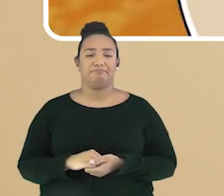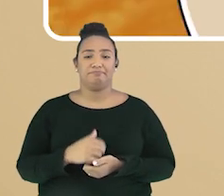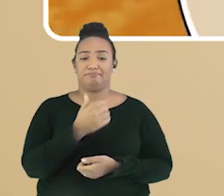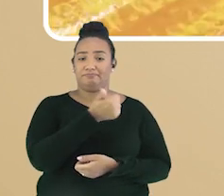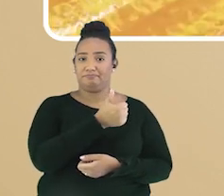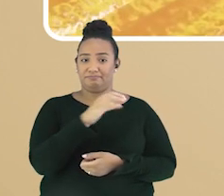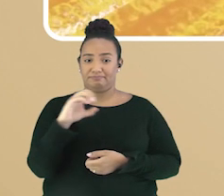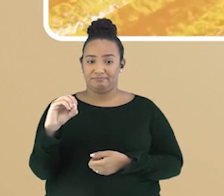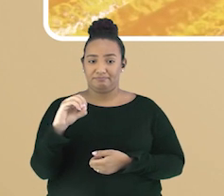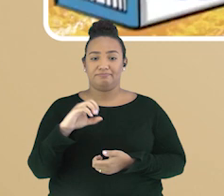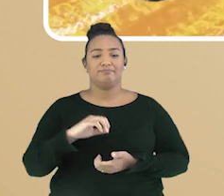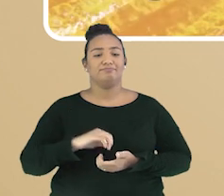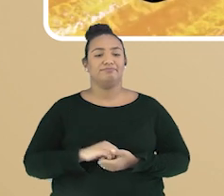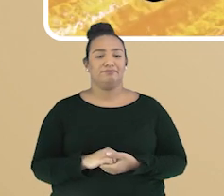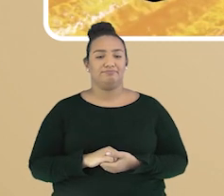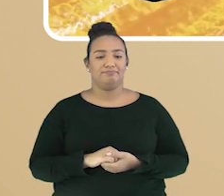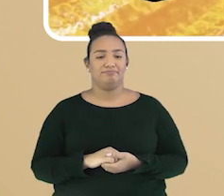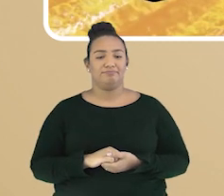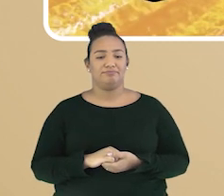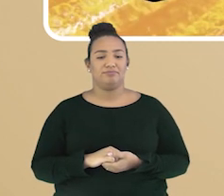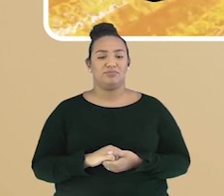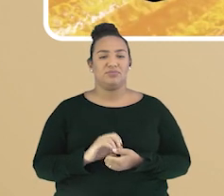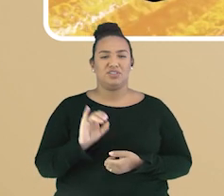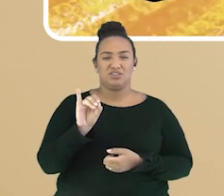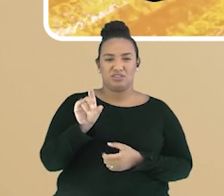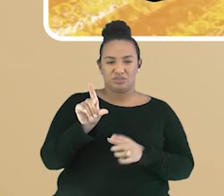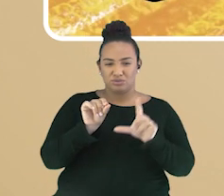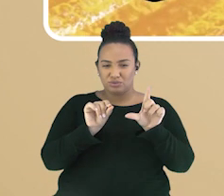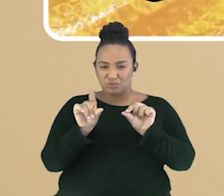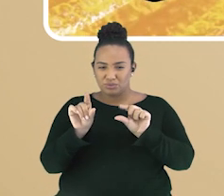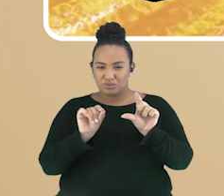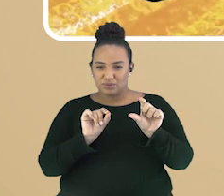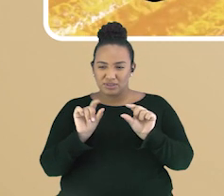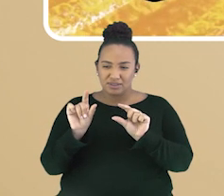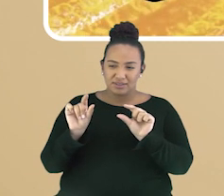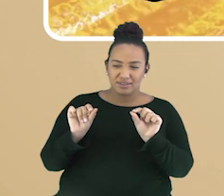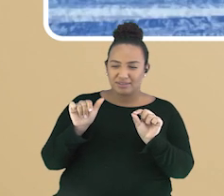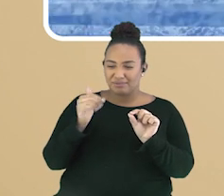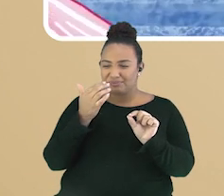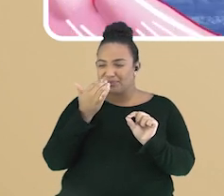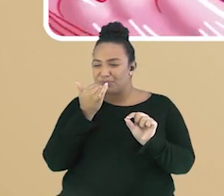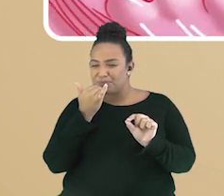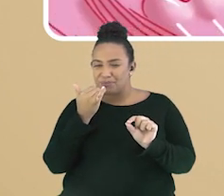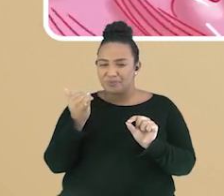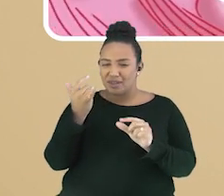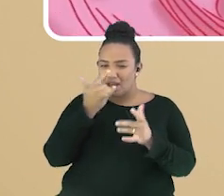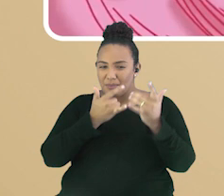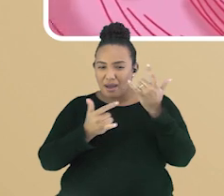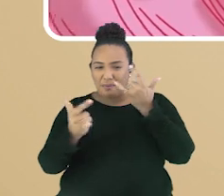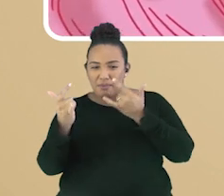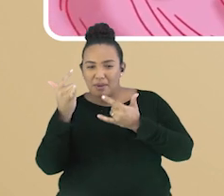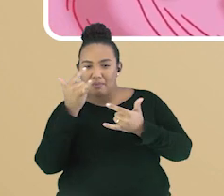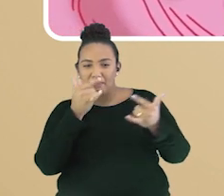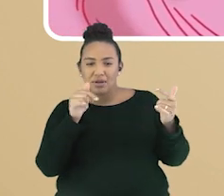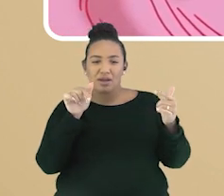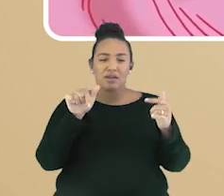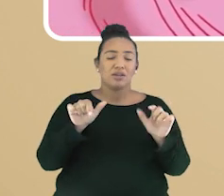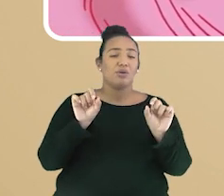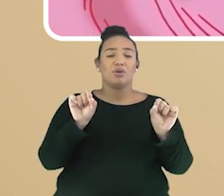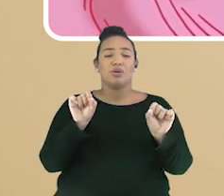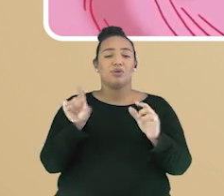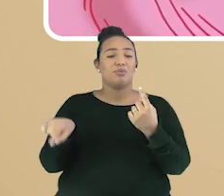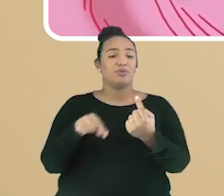10. Seja crítico em relação à publicidade sobre alimentos. A função da propaganda é vender,